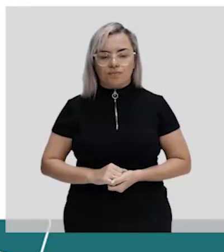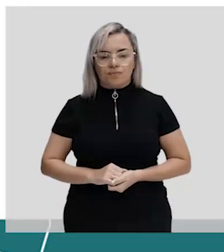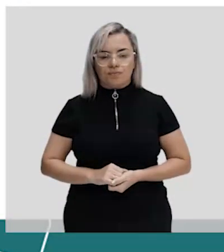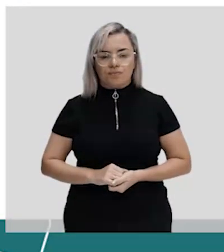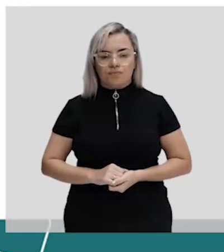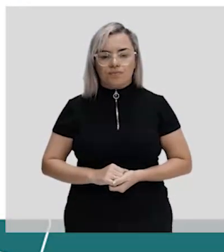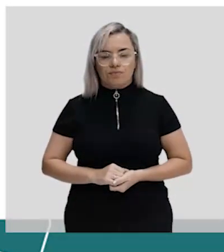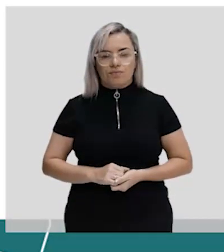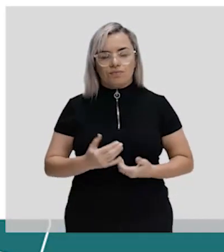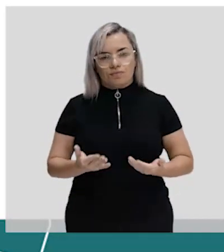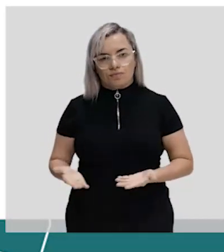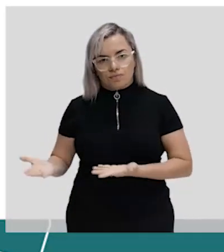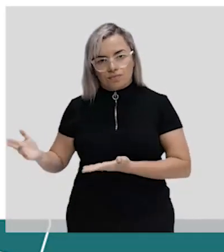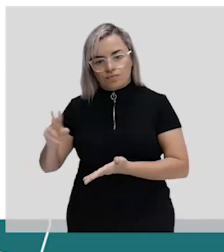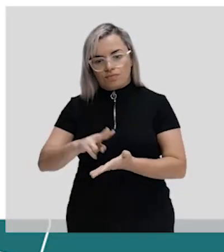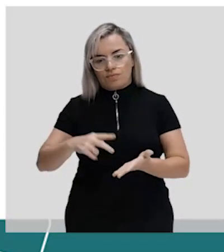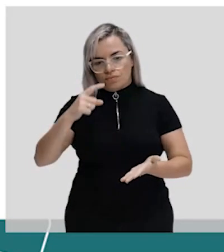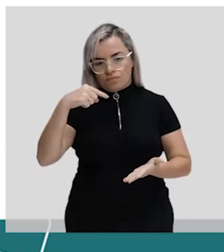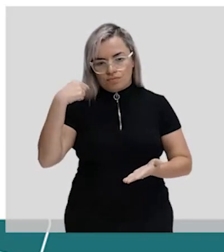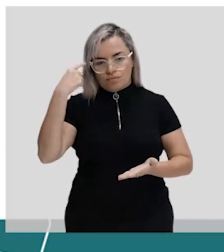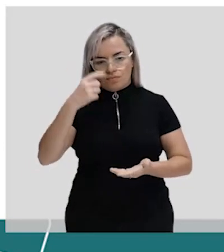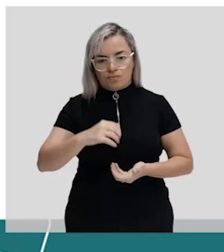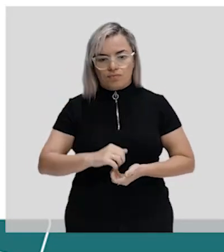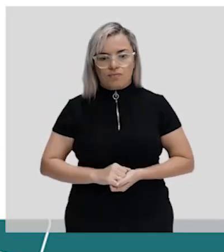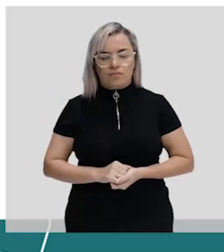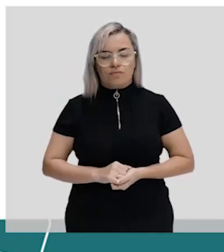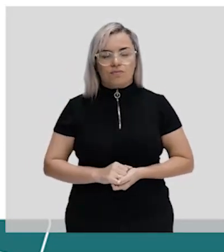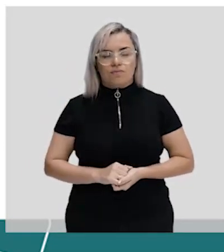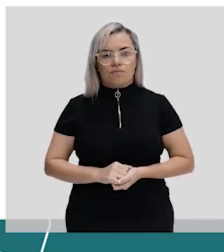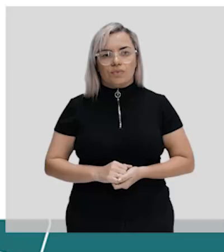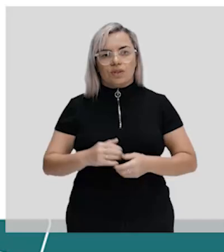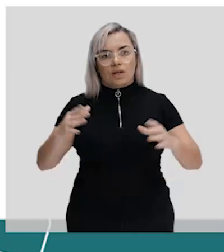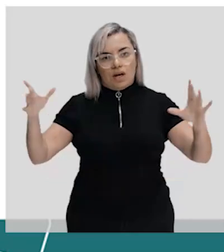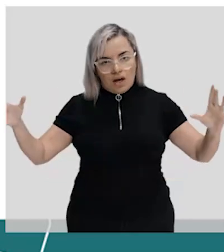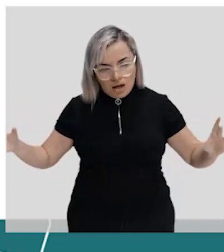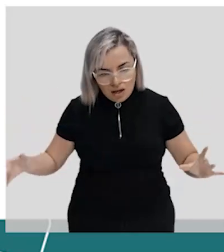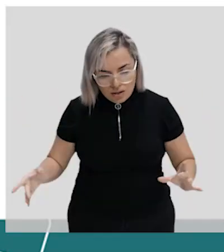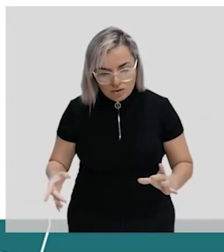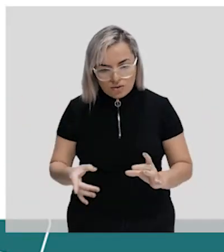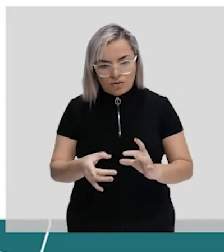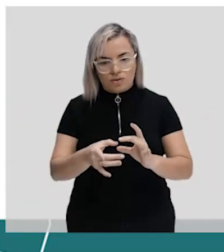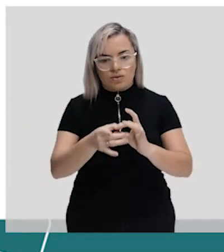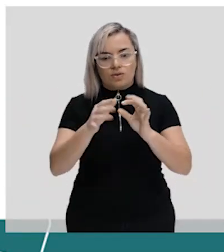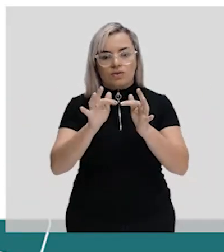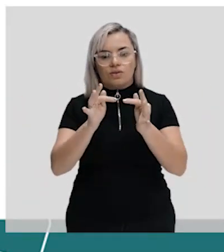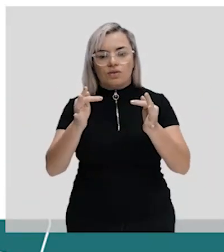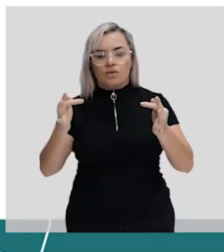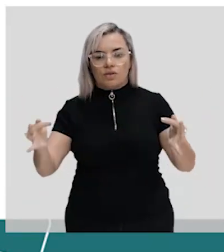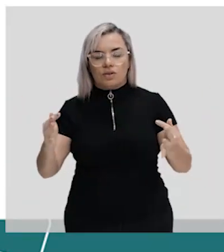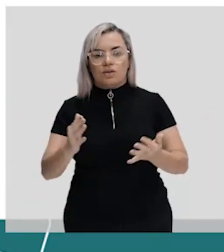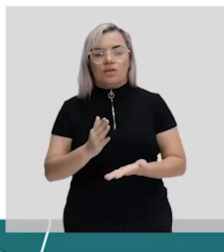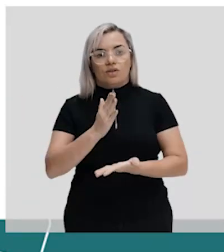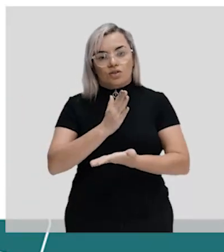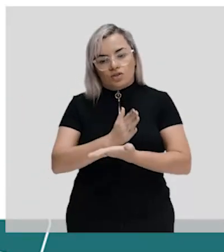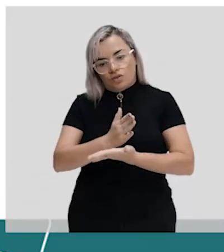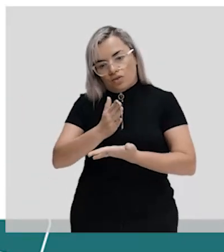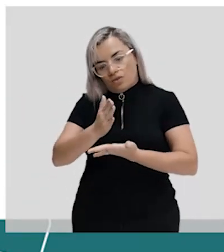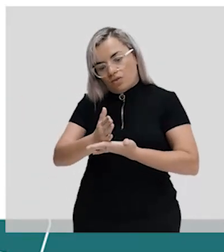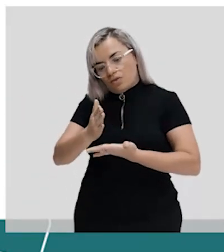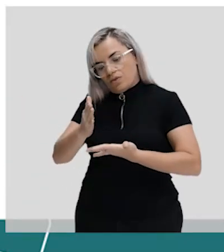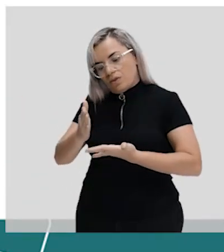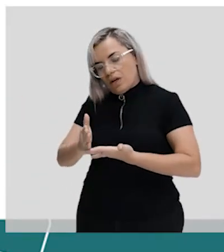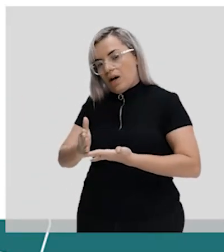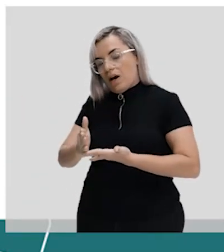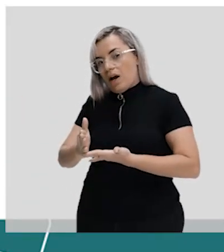As conjunções subordinantes dividem-se em... Aí eu peço que vocês peguem o material de vocês e